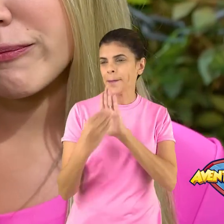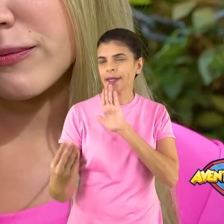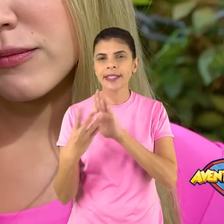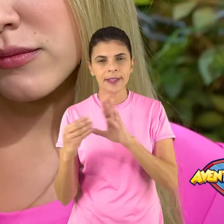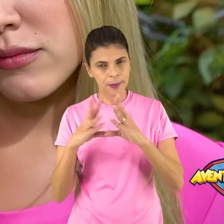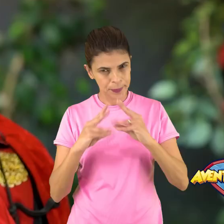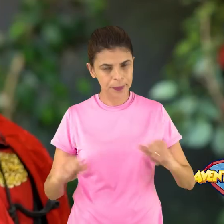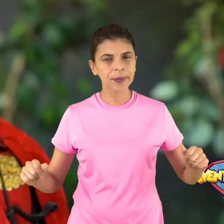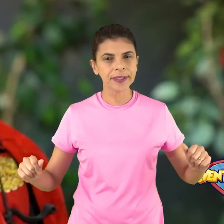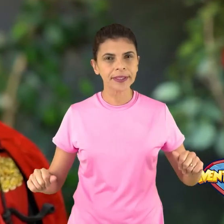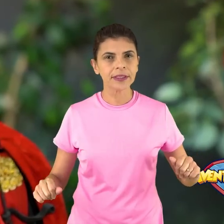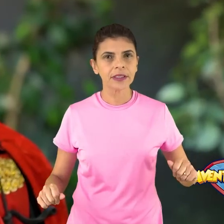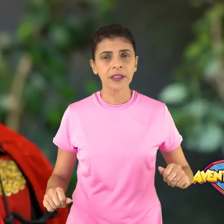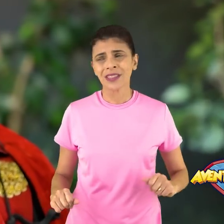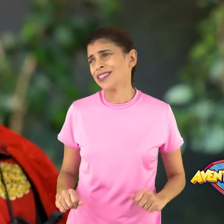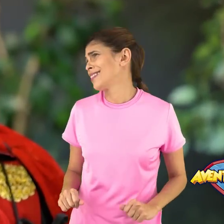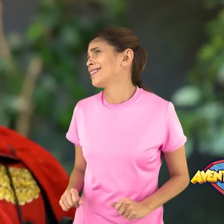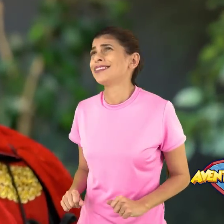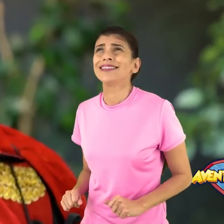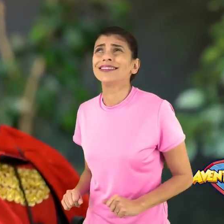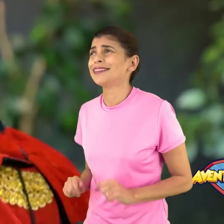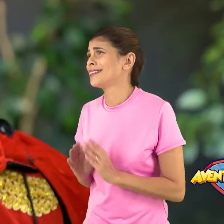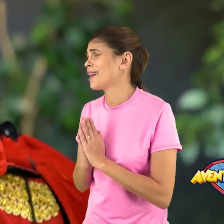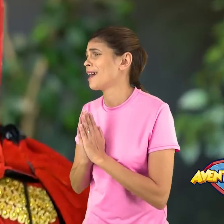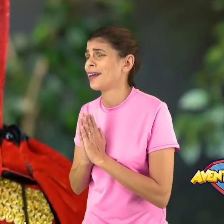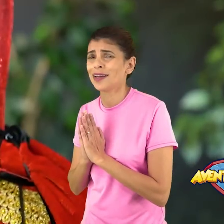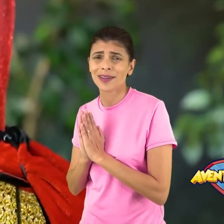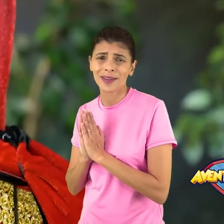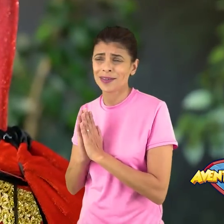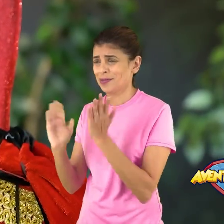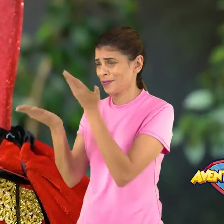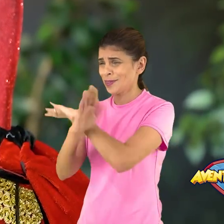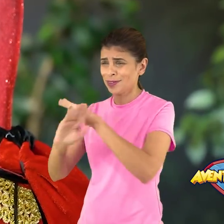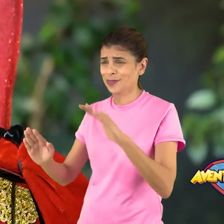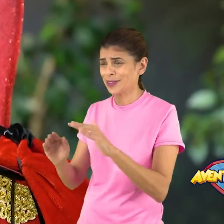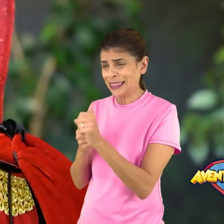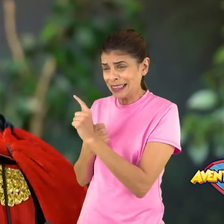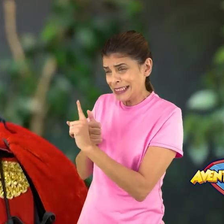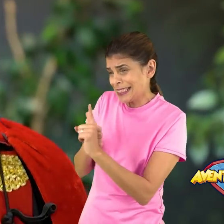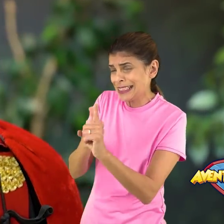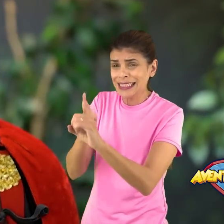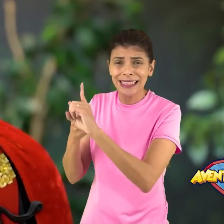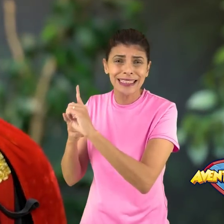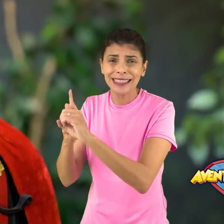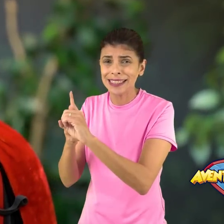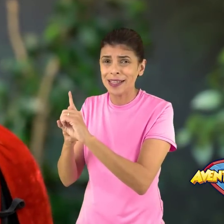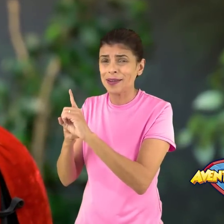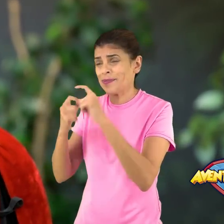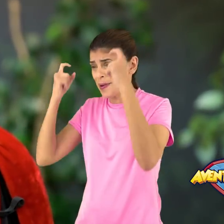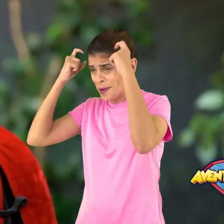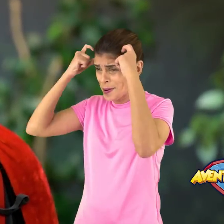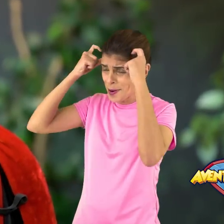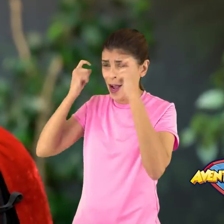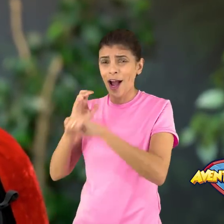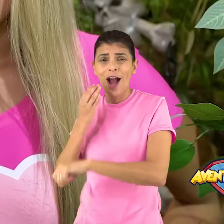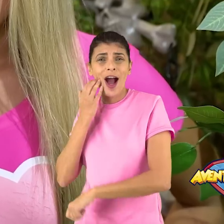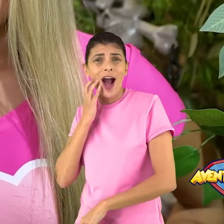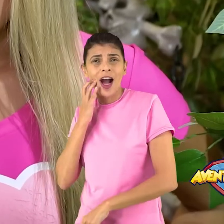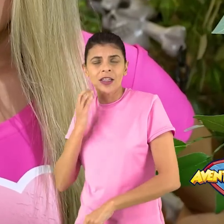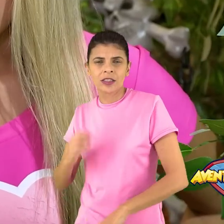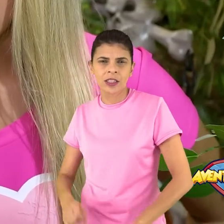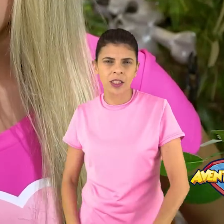imitação. Ai, não! O Ninja Flame foi seguido pela Peppa Pig!